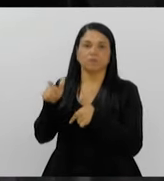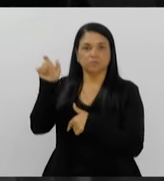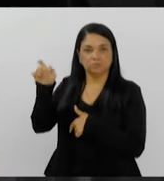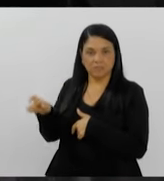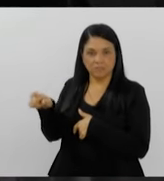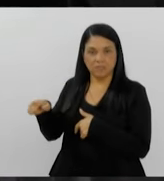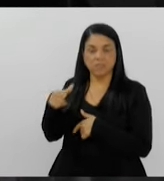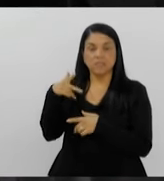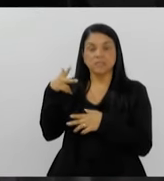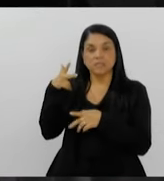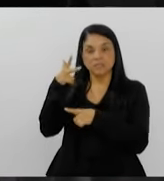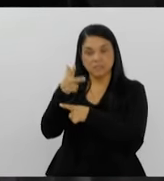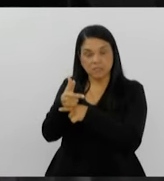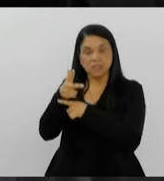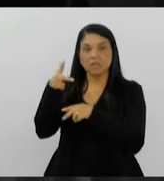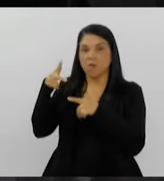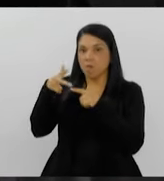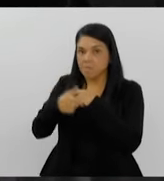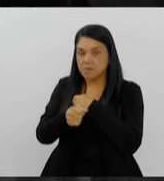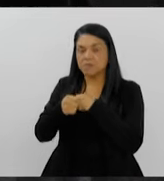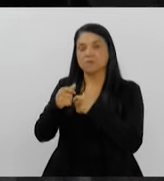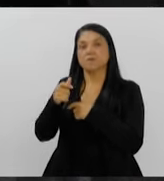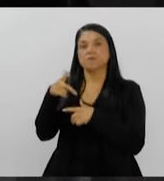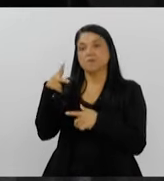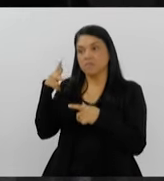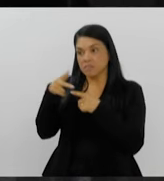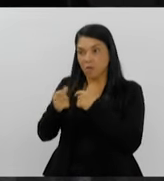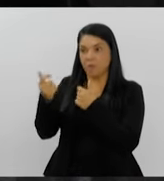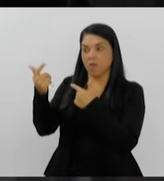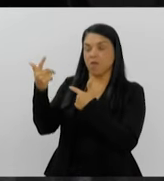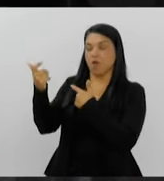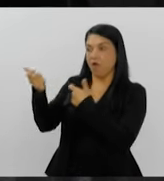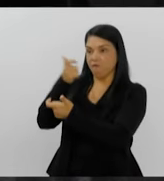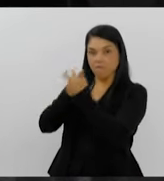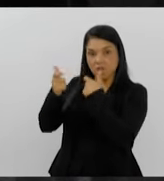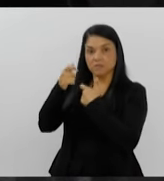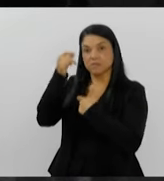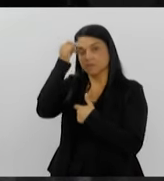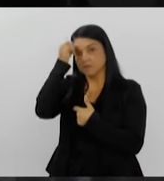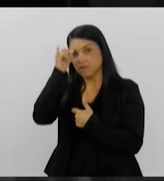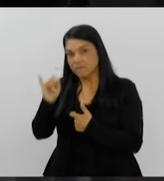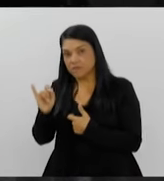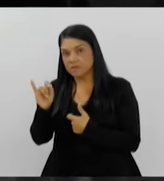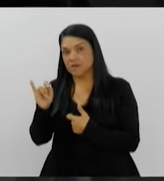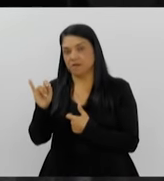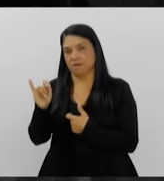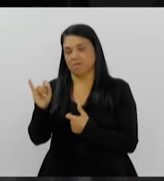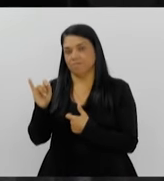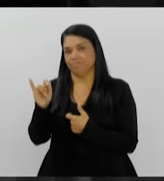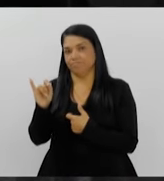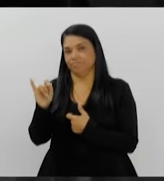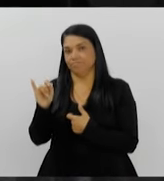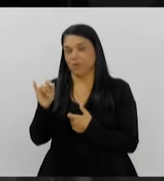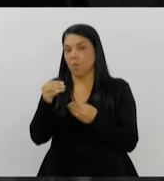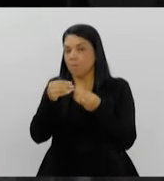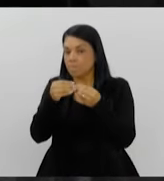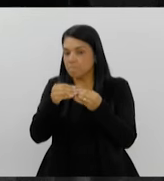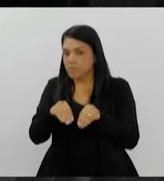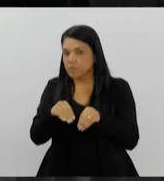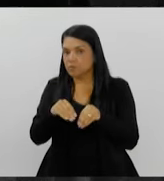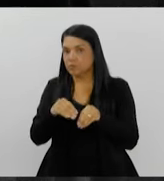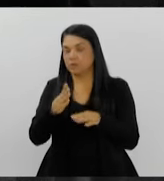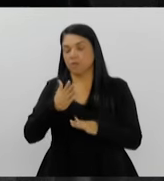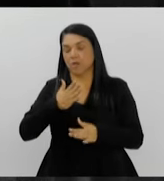aquela gravação interromper aquelas ofensas e evitar evitar um dano maior à minha